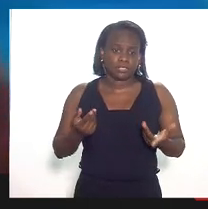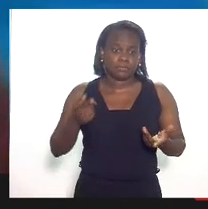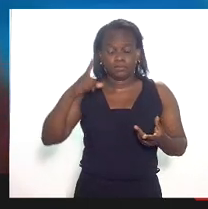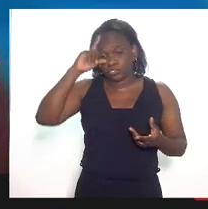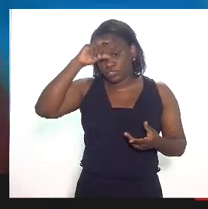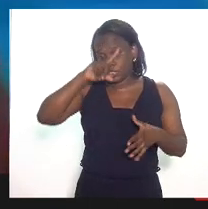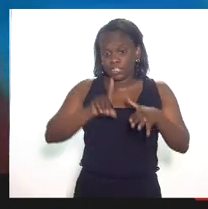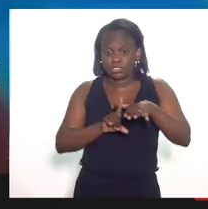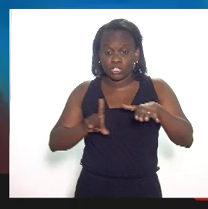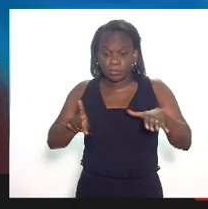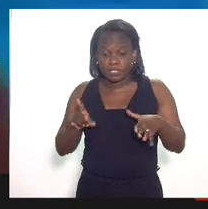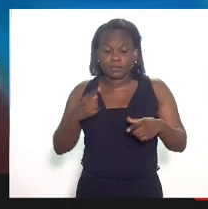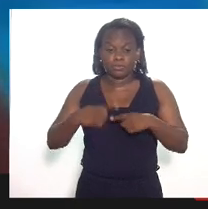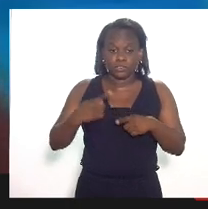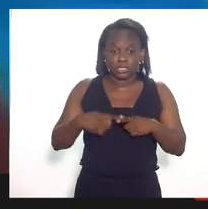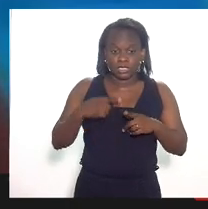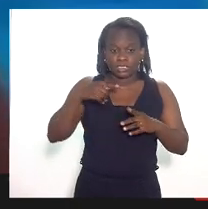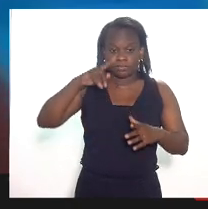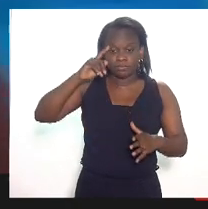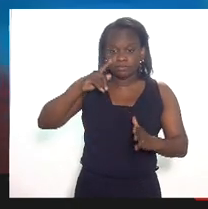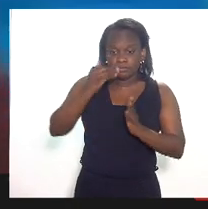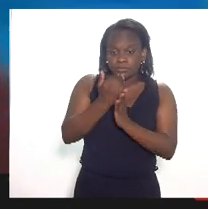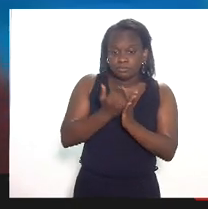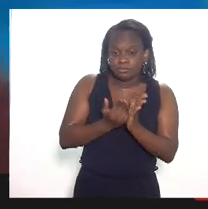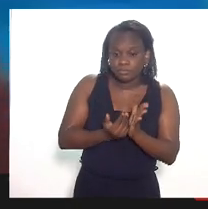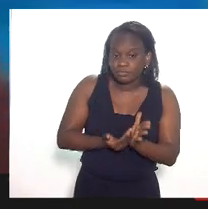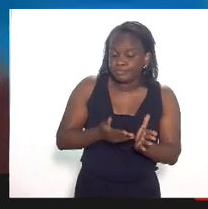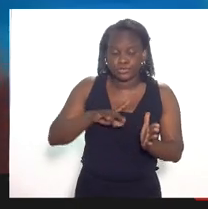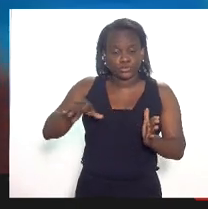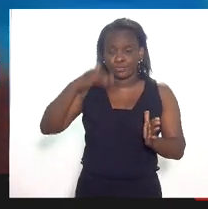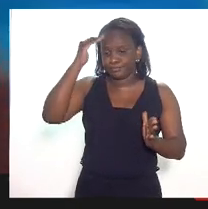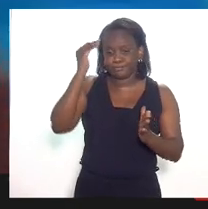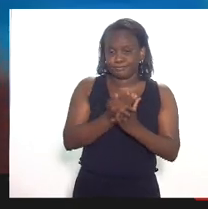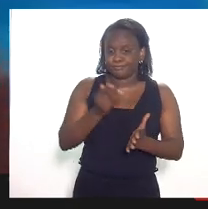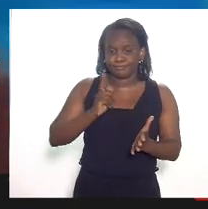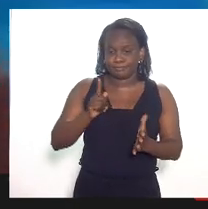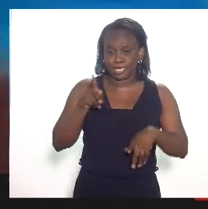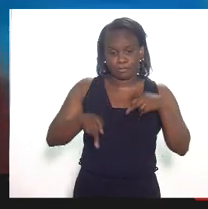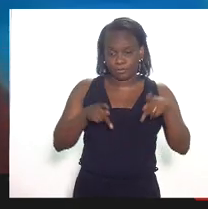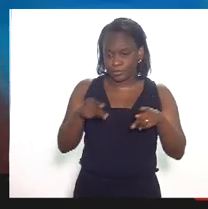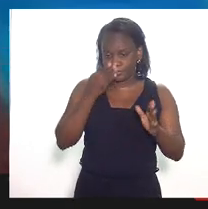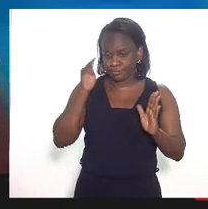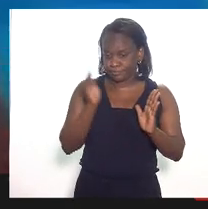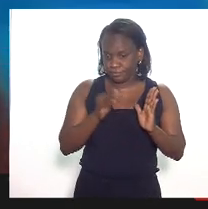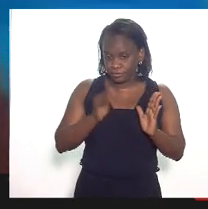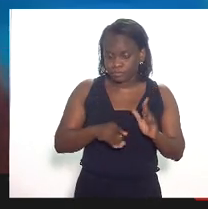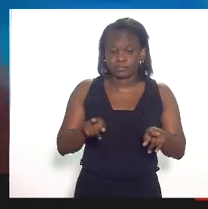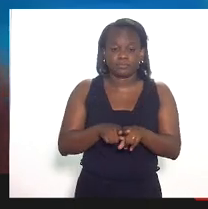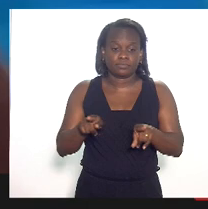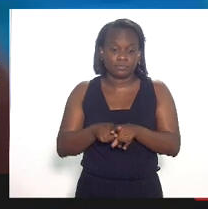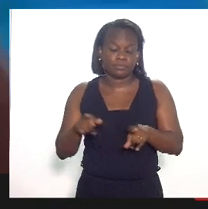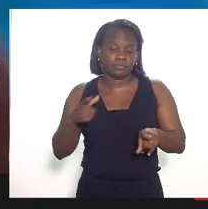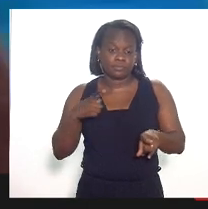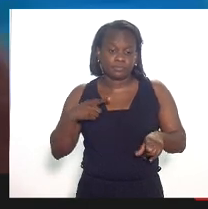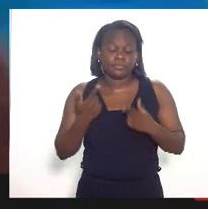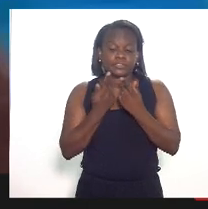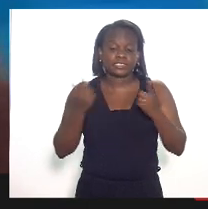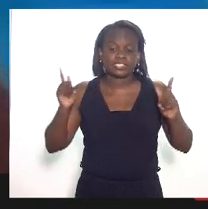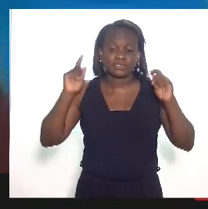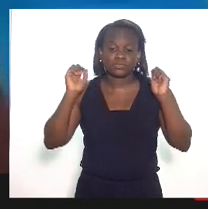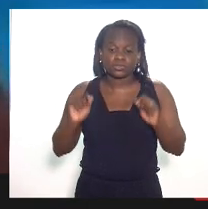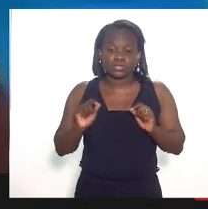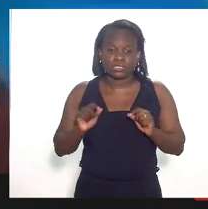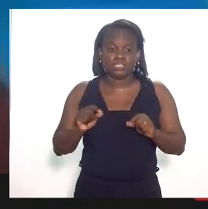de isolamento, as medidas tomadas, na grande maioria, não são cumpridas por parte da população. Temos um quadro gravíssimo